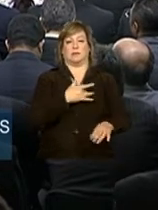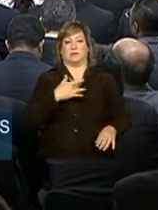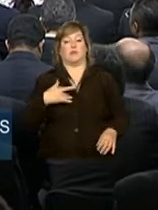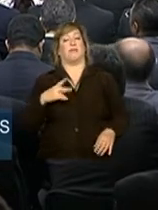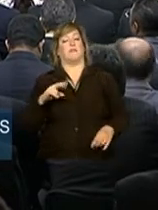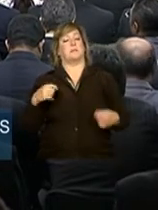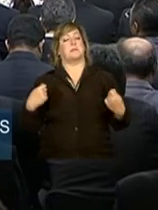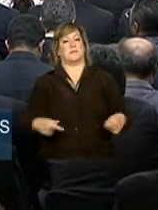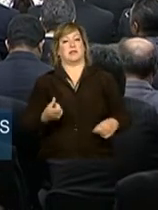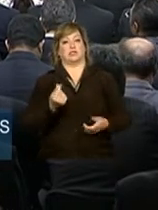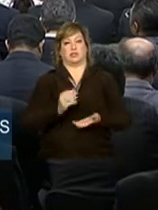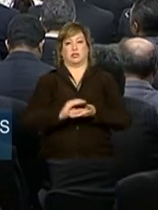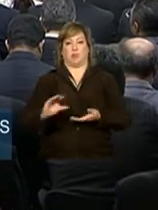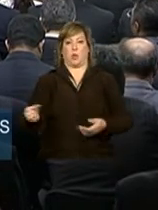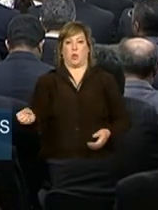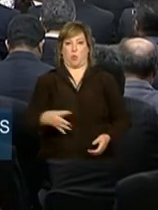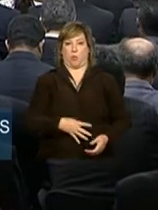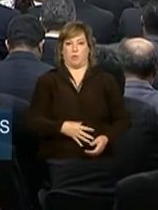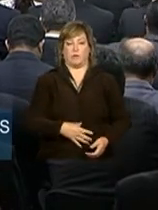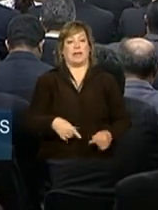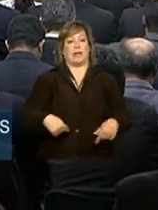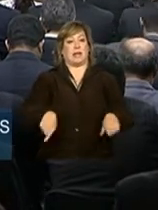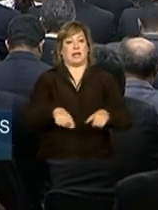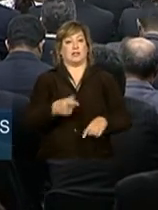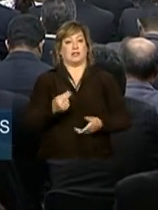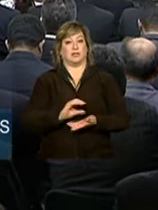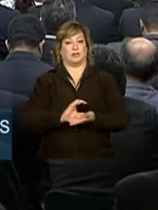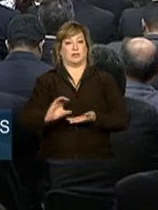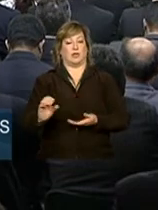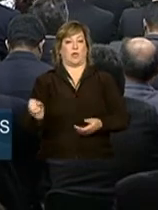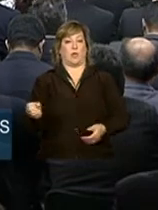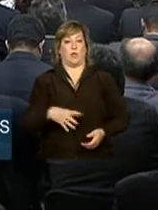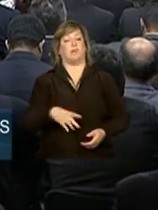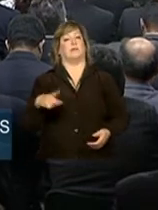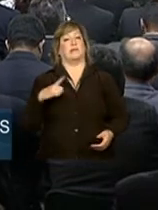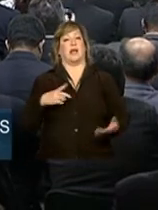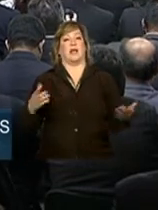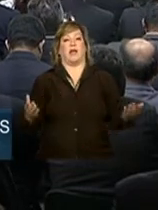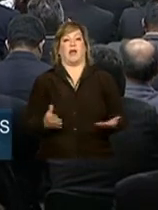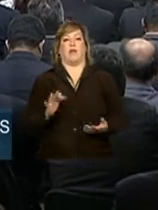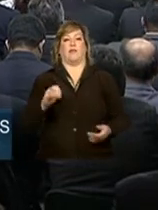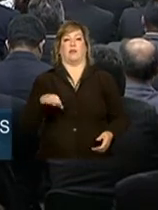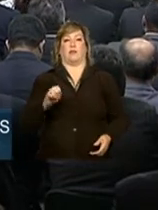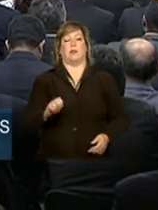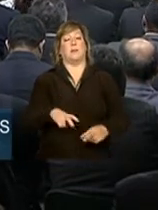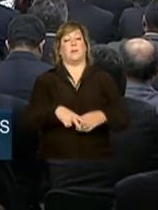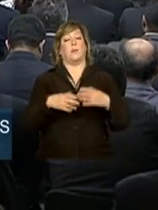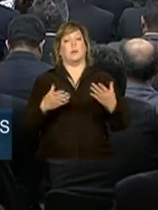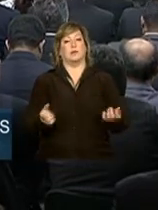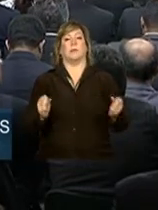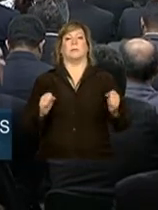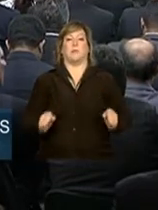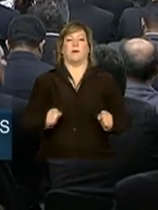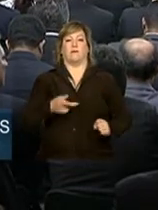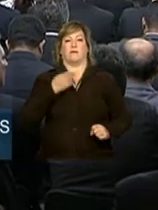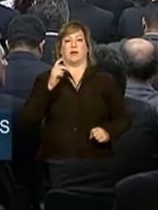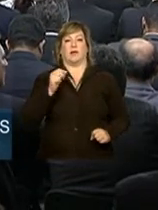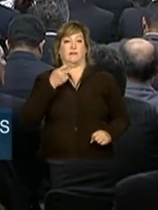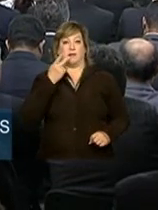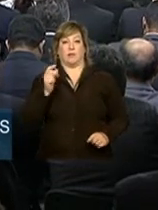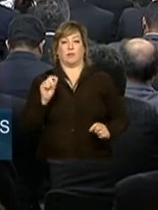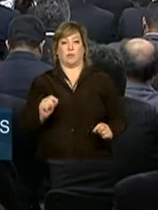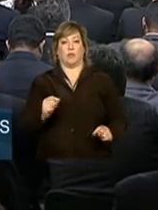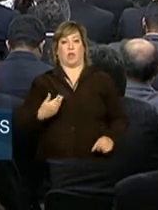investimentos. E esses novos investimentos agora têm fonte. Por isso que nós podemos falar e dizer